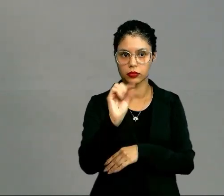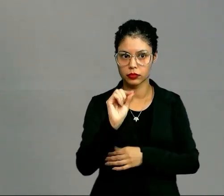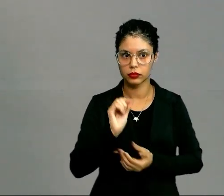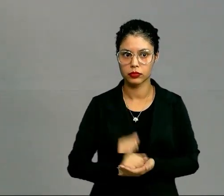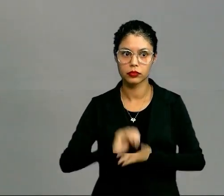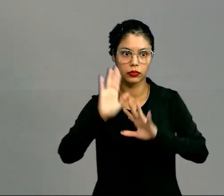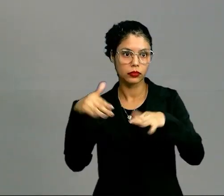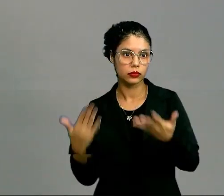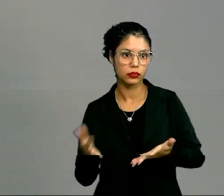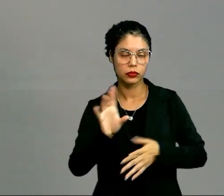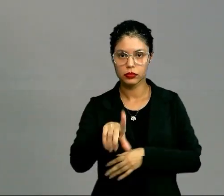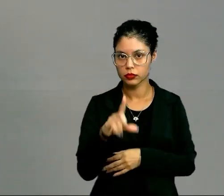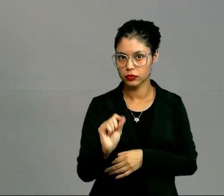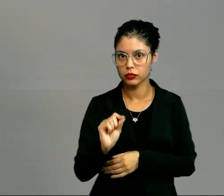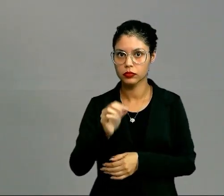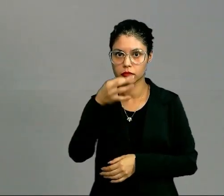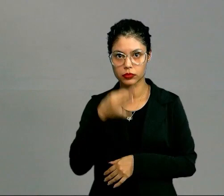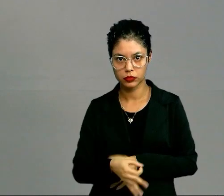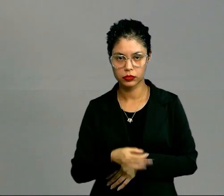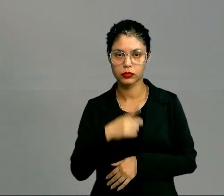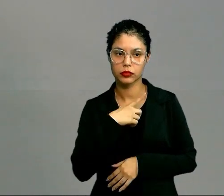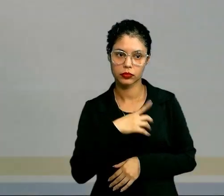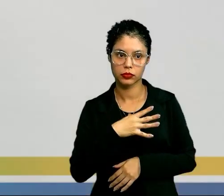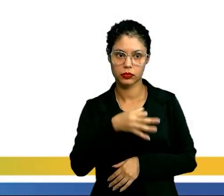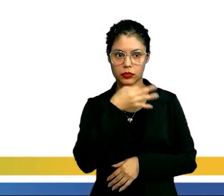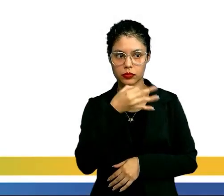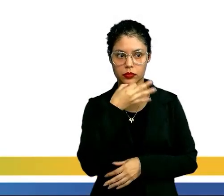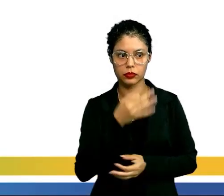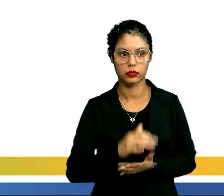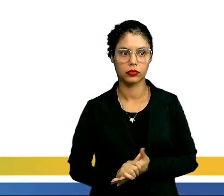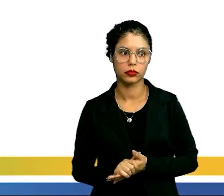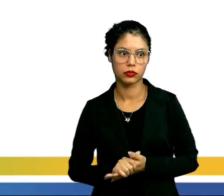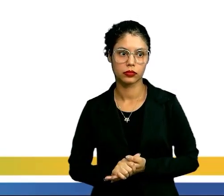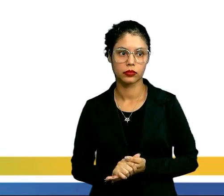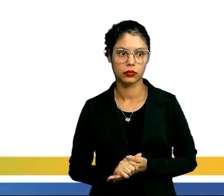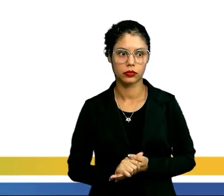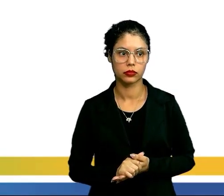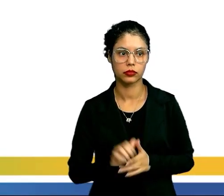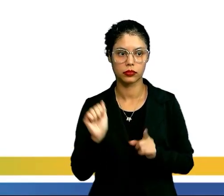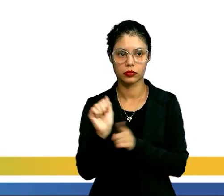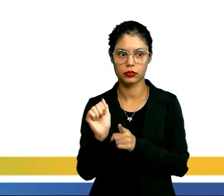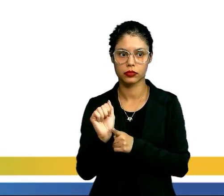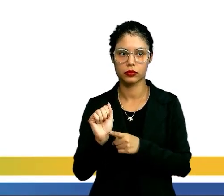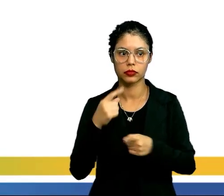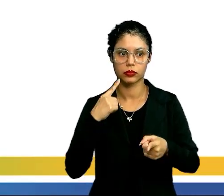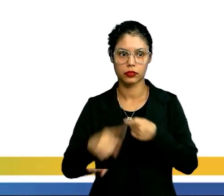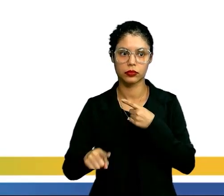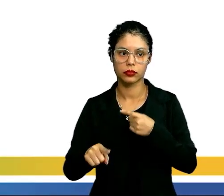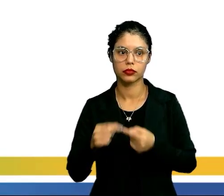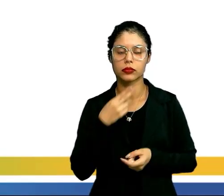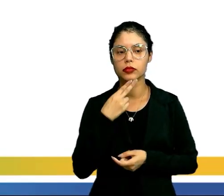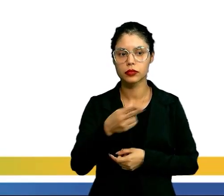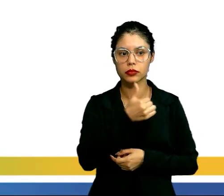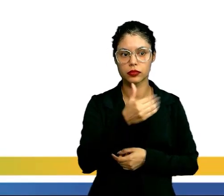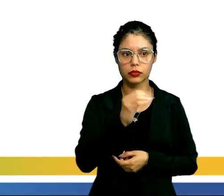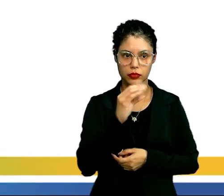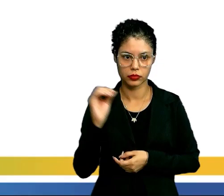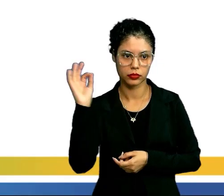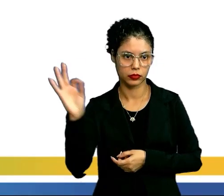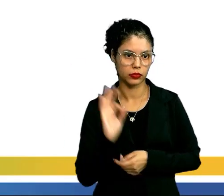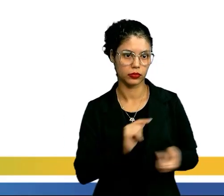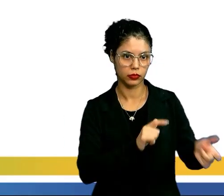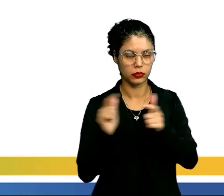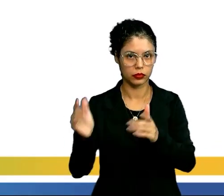alternativas qual é a alternativa correta em que há essa opinião. Então, vamos lá. Na letra A, ele diz assim, ela proíbe